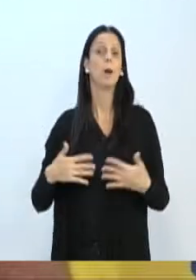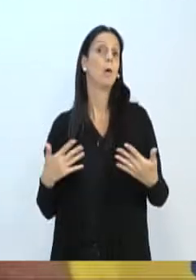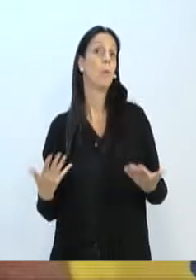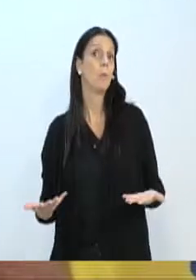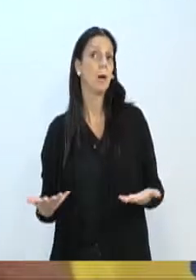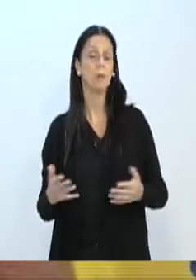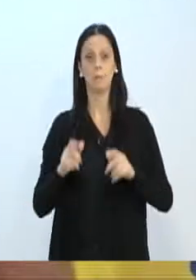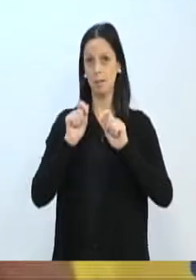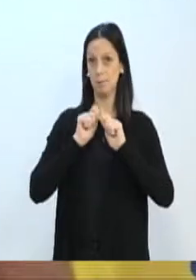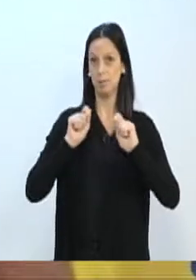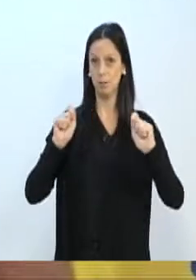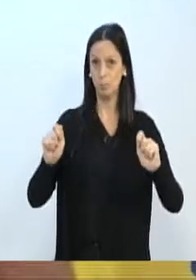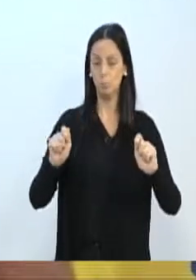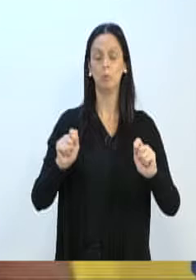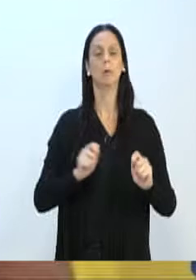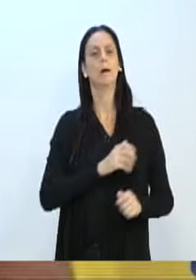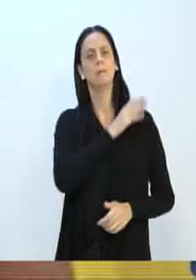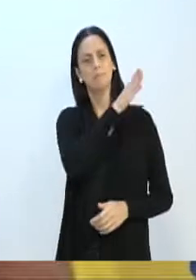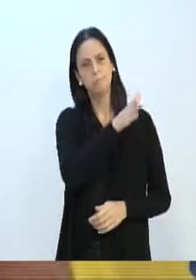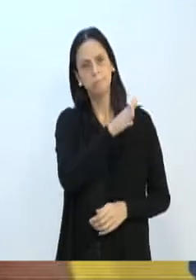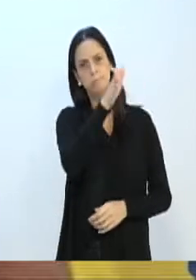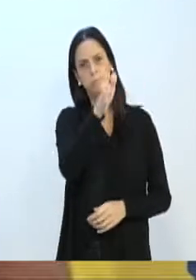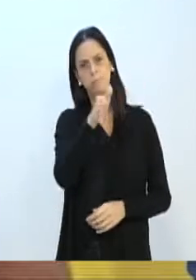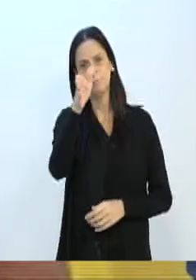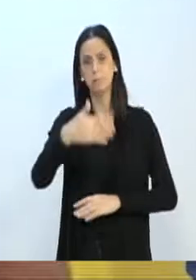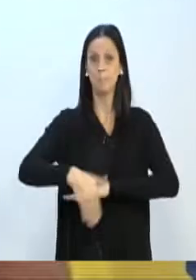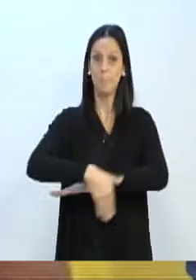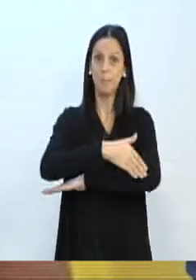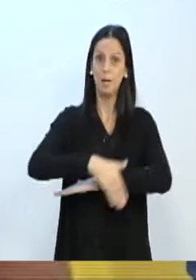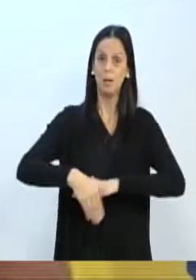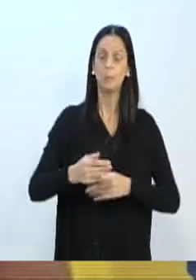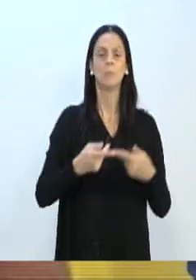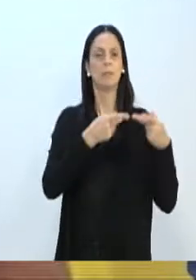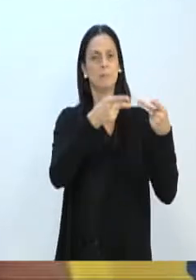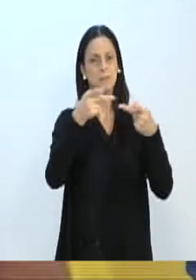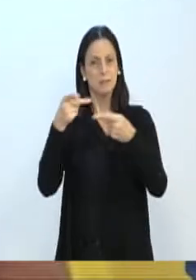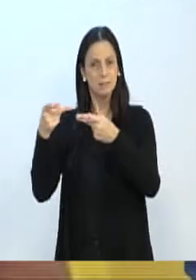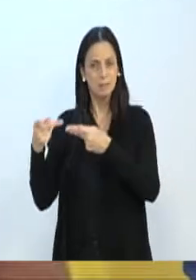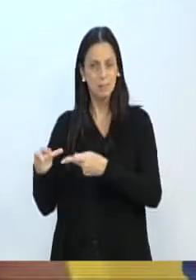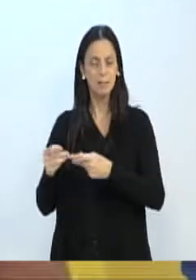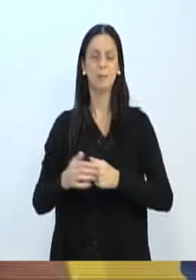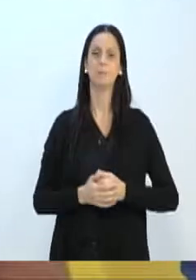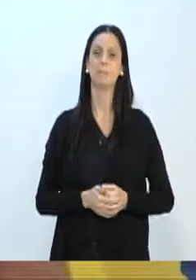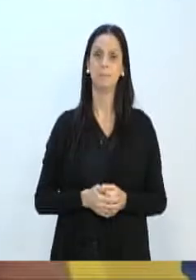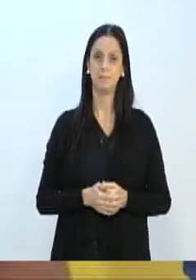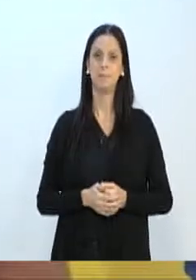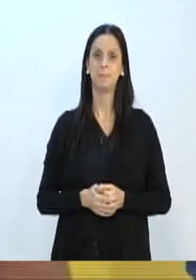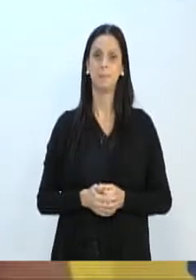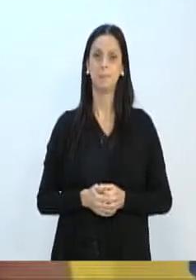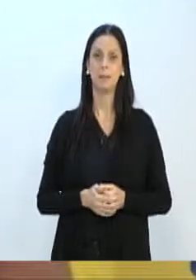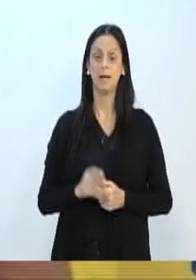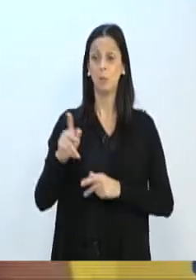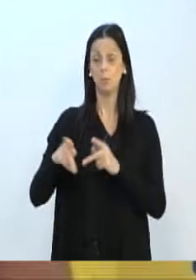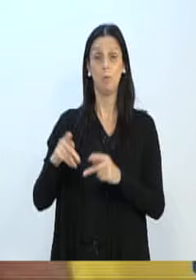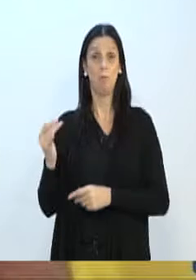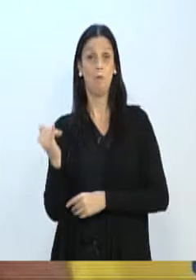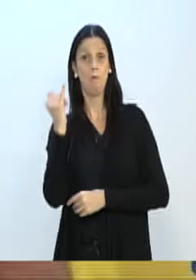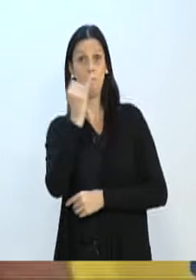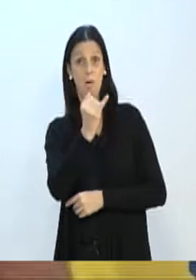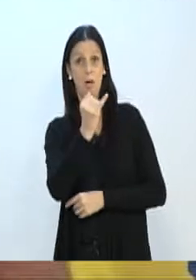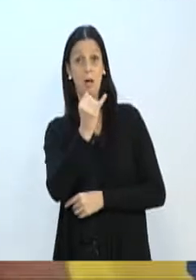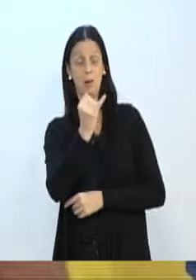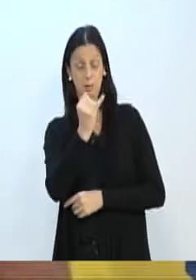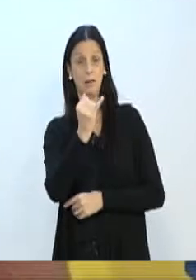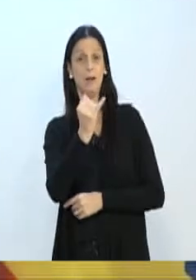nossos assessores vão nas ruas fazer as visitas e faz o encaminhamento e